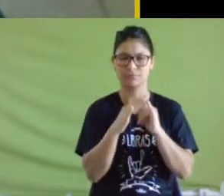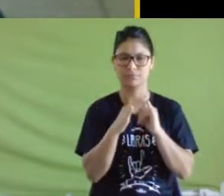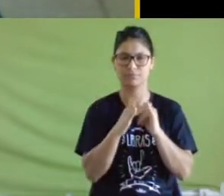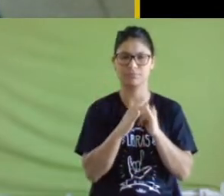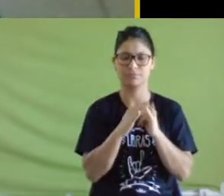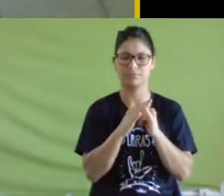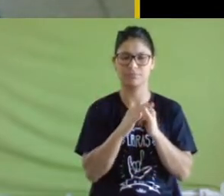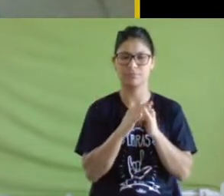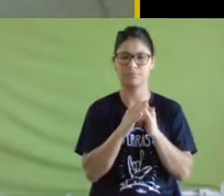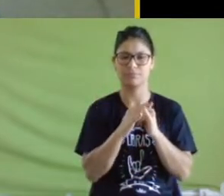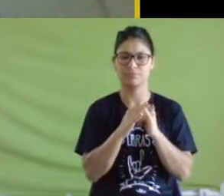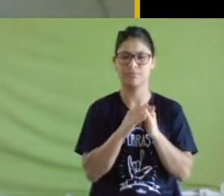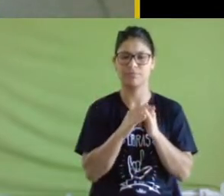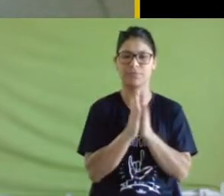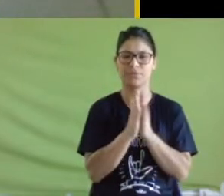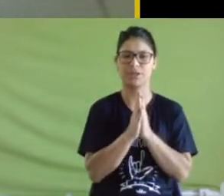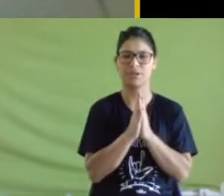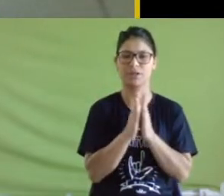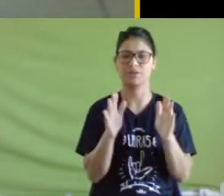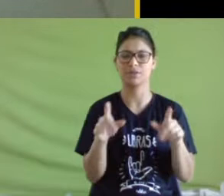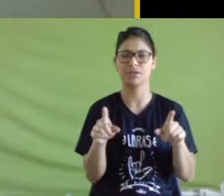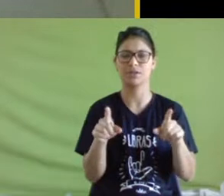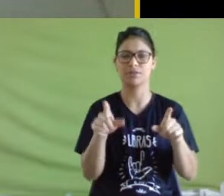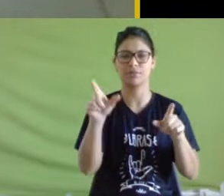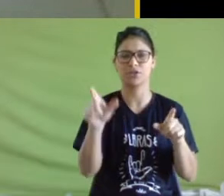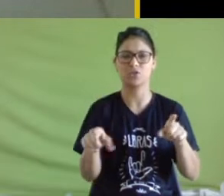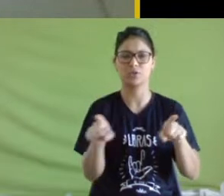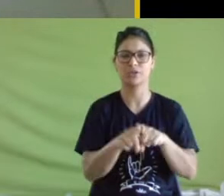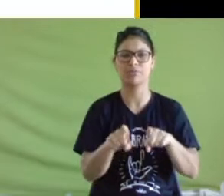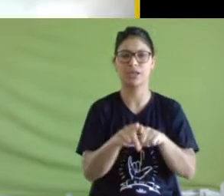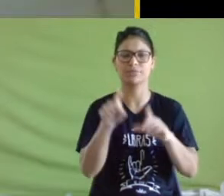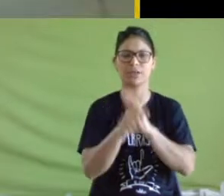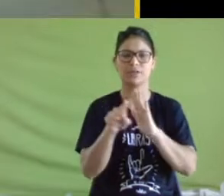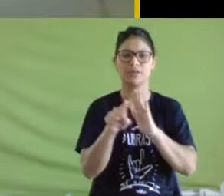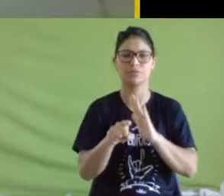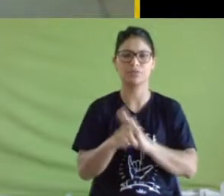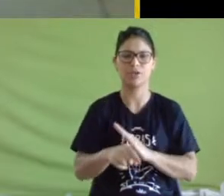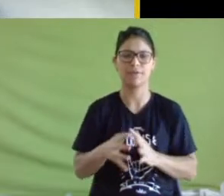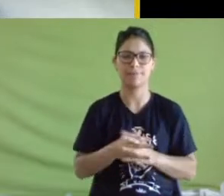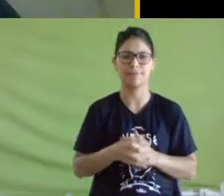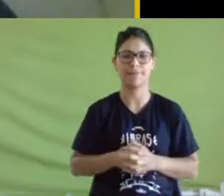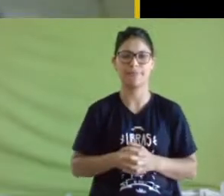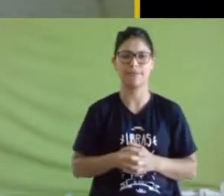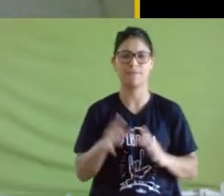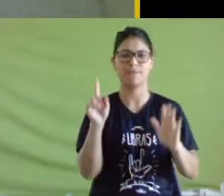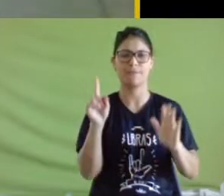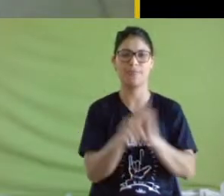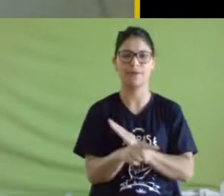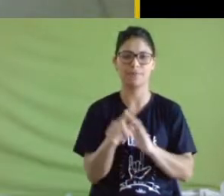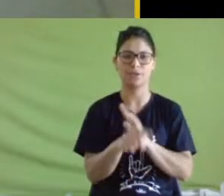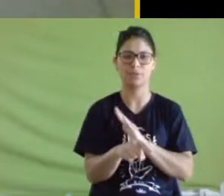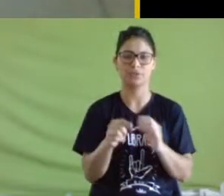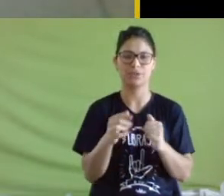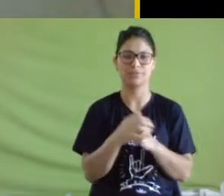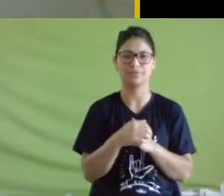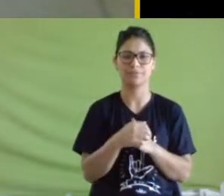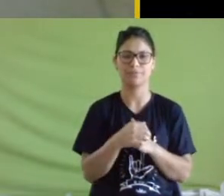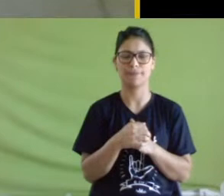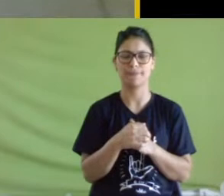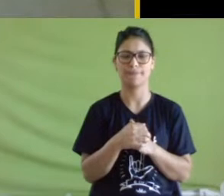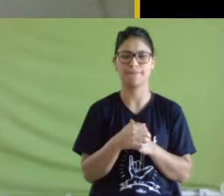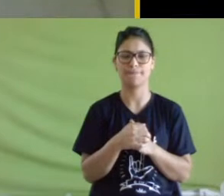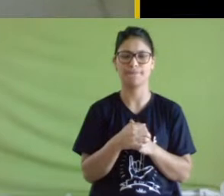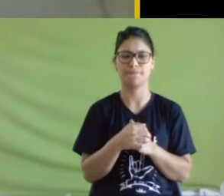YouTube. Mas as pessoas também estão fazendo perguntas. Eu vou começar com uma pergunta e depois eu passo para